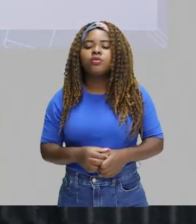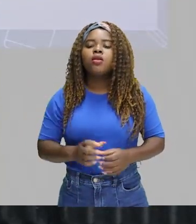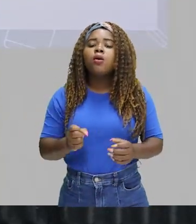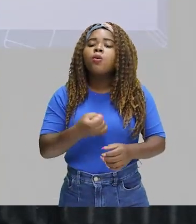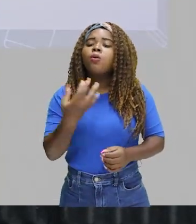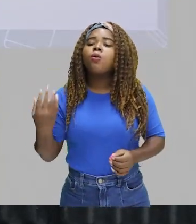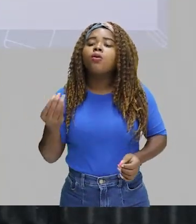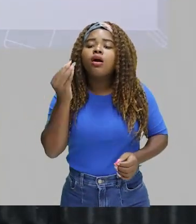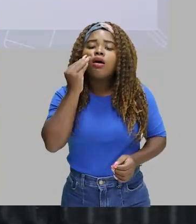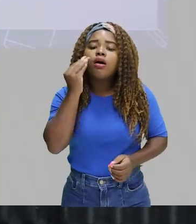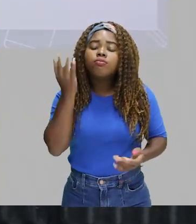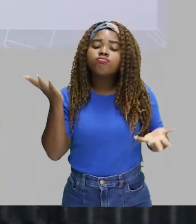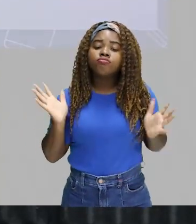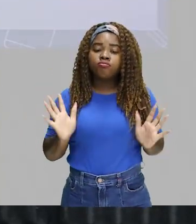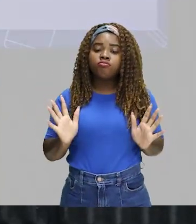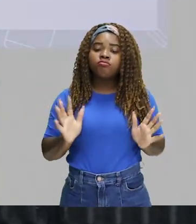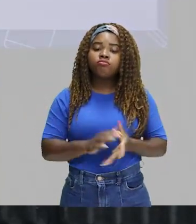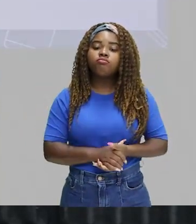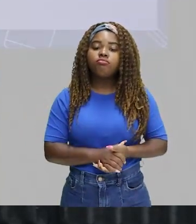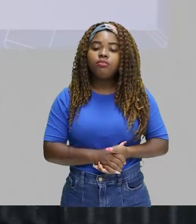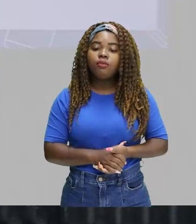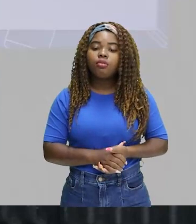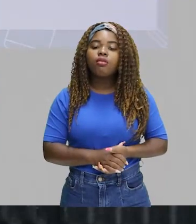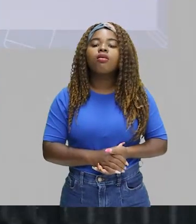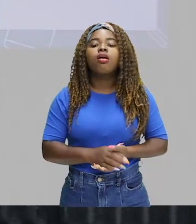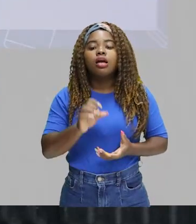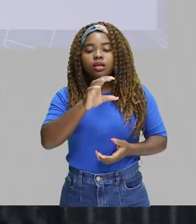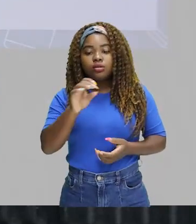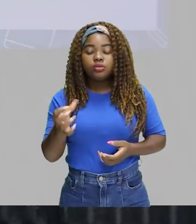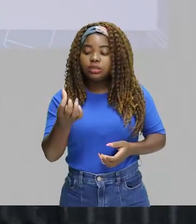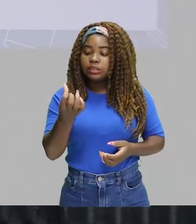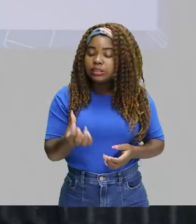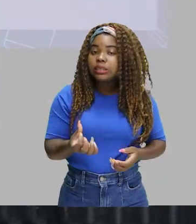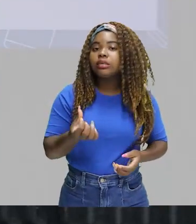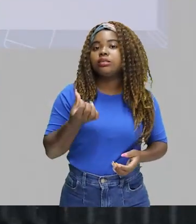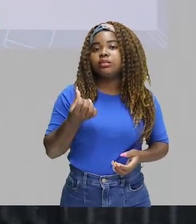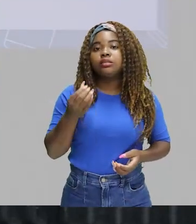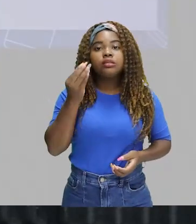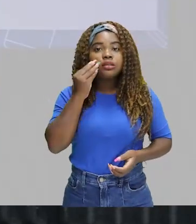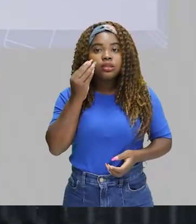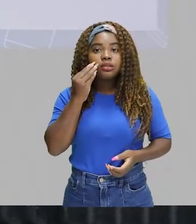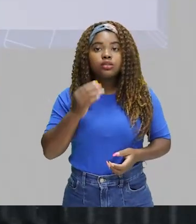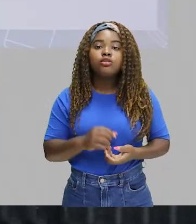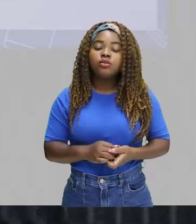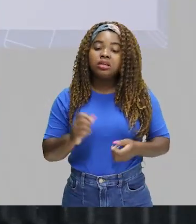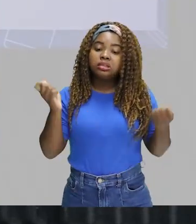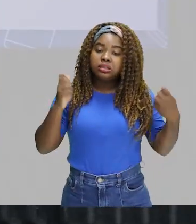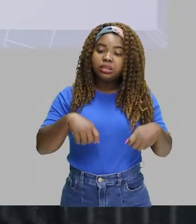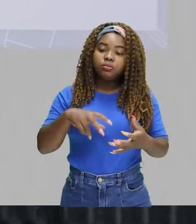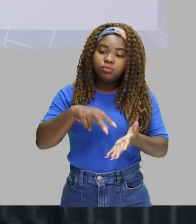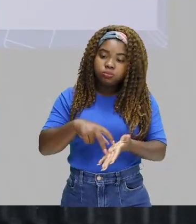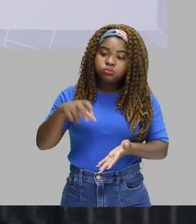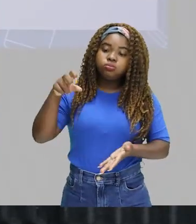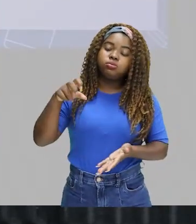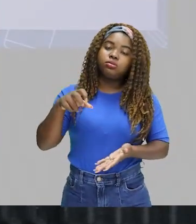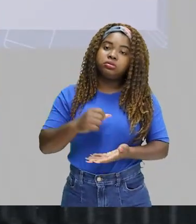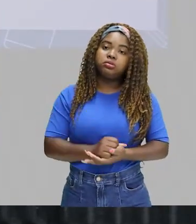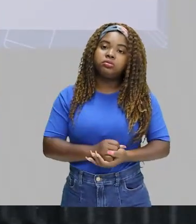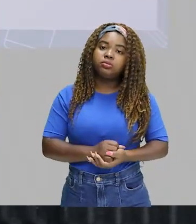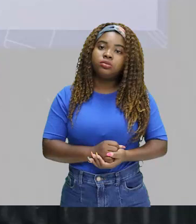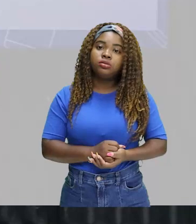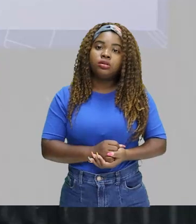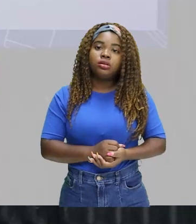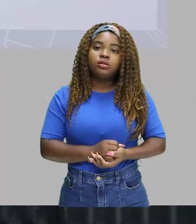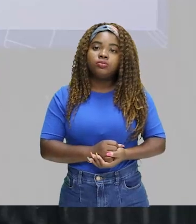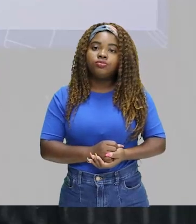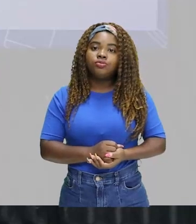professor? Cada atleta tem direito a 6 tentativas de arremesso. Ele pode saltar, ele pode não realizar todos os